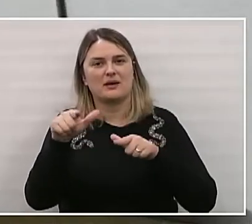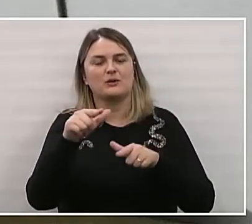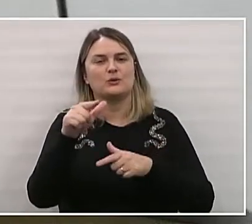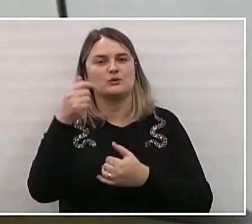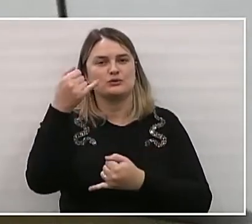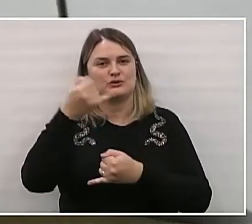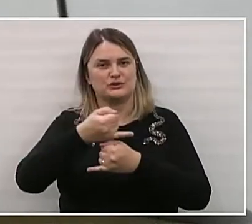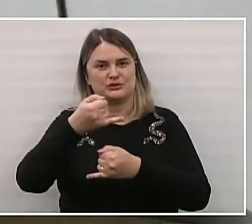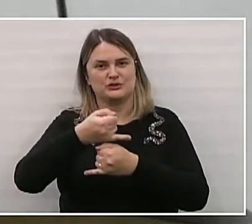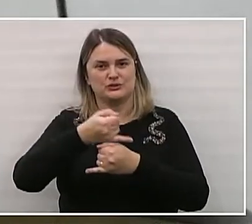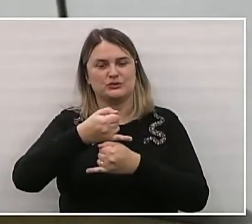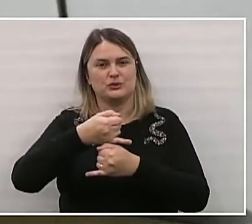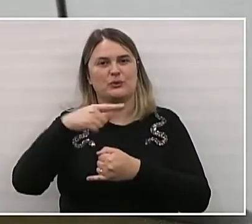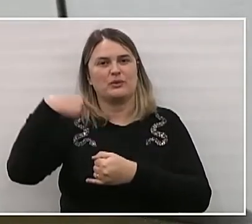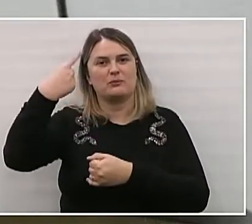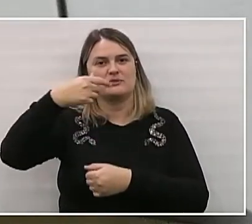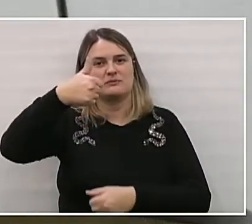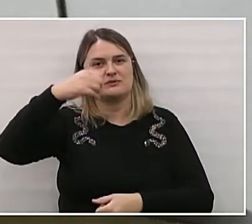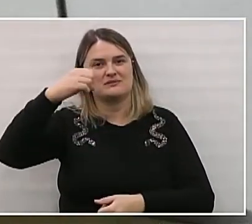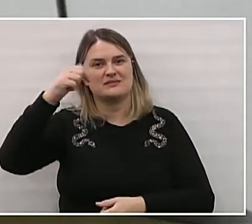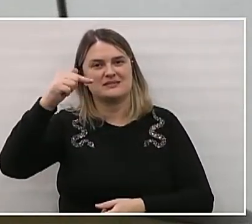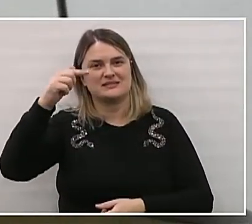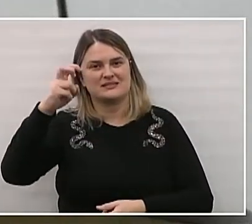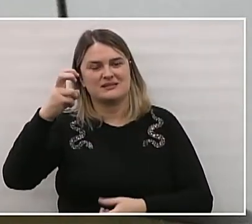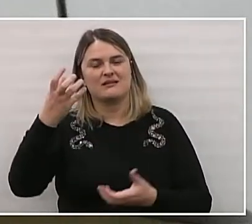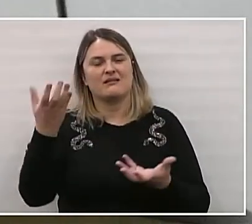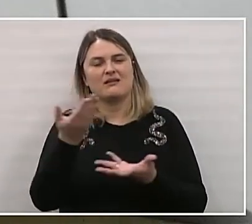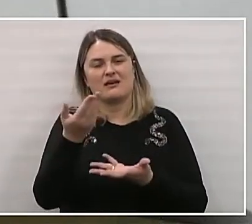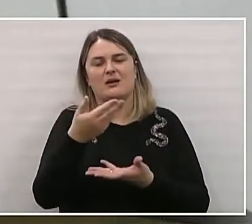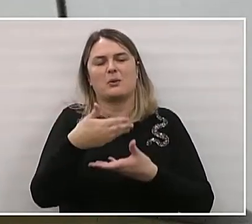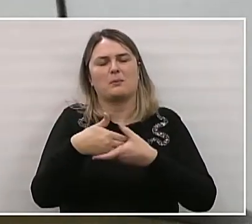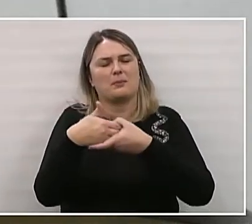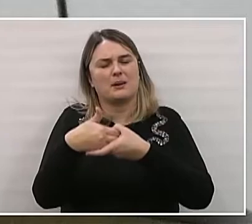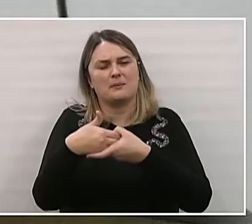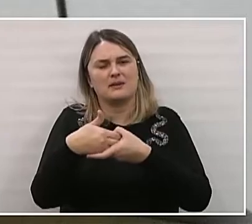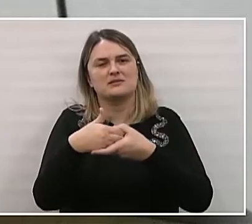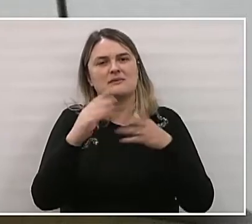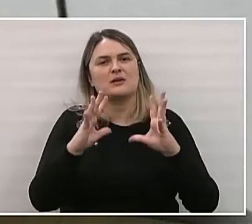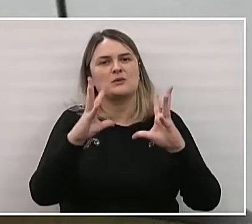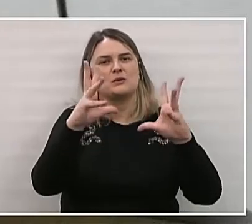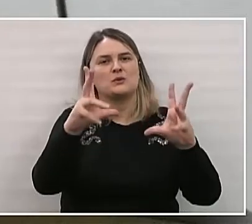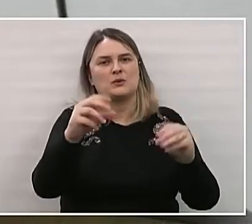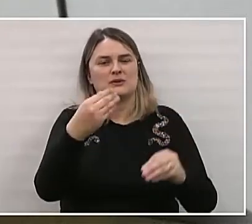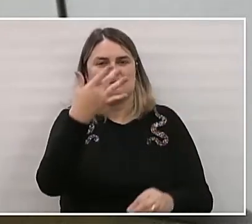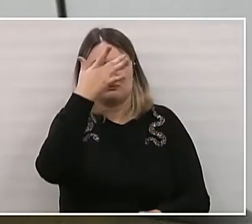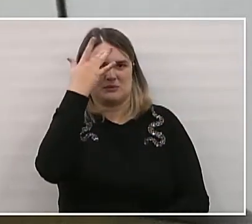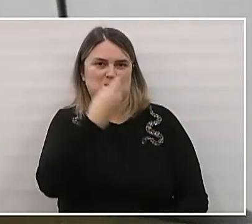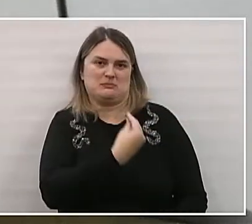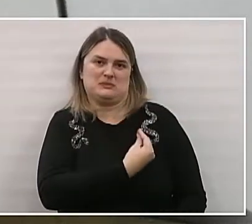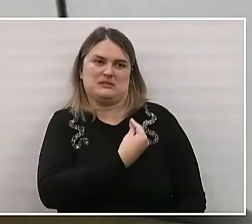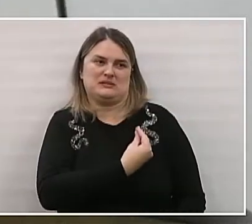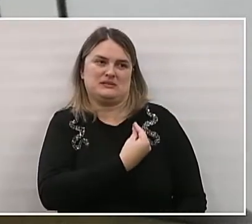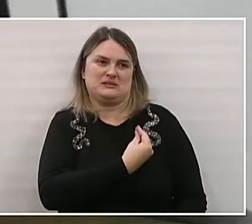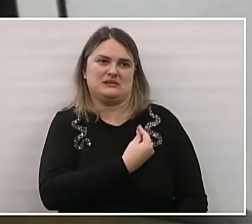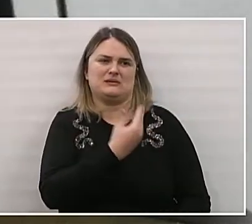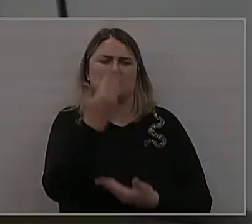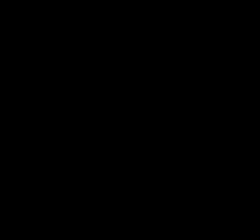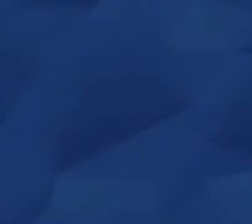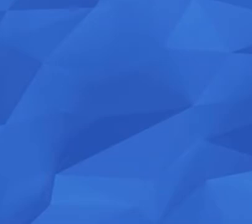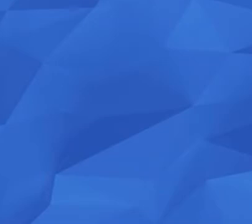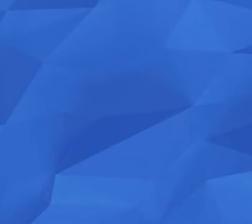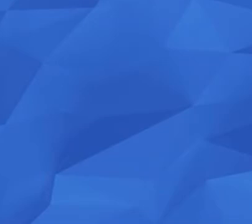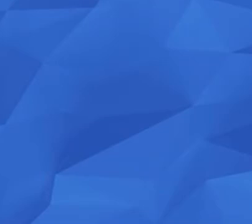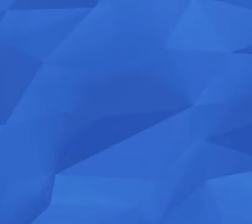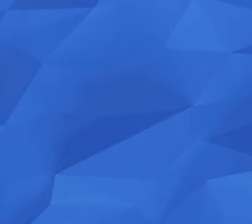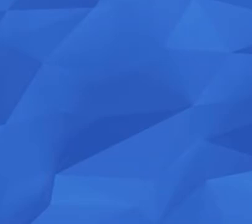a essa data de 1965, então queria parabenizar a todas aqui presentes, né? Então, e eu, meu muito obrigado.